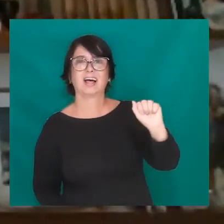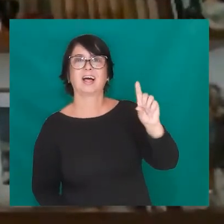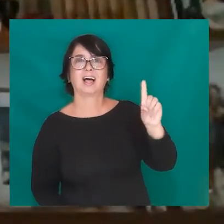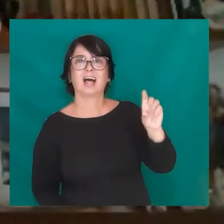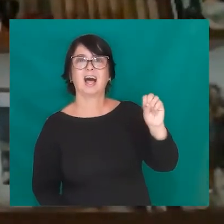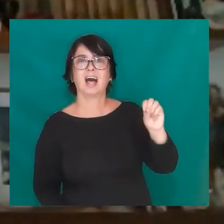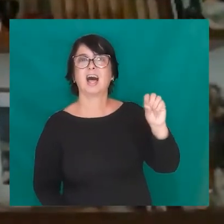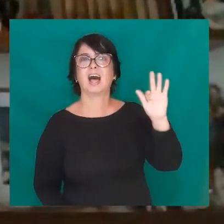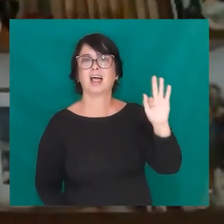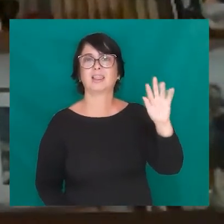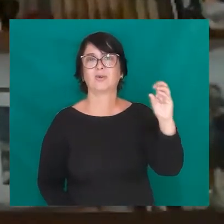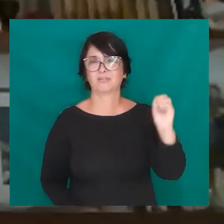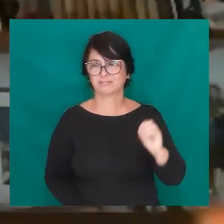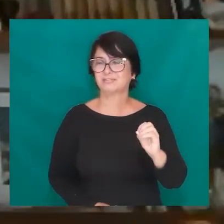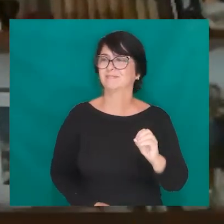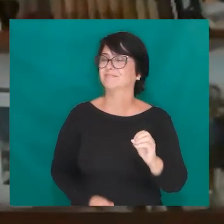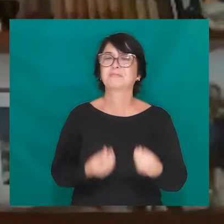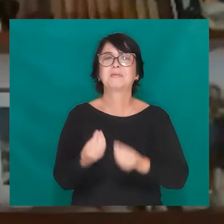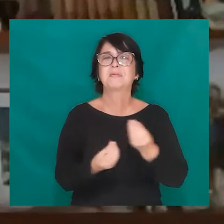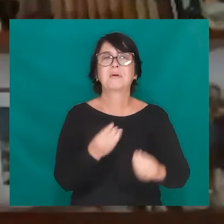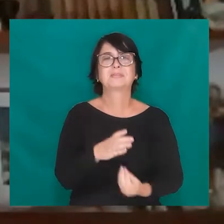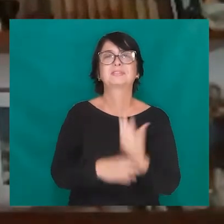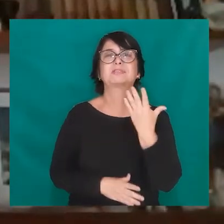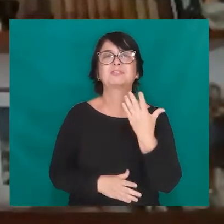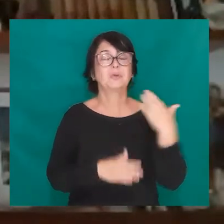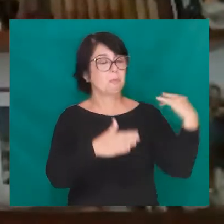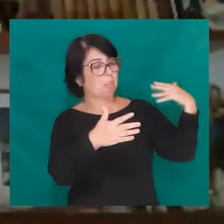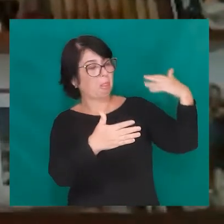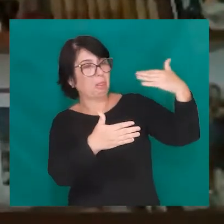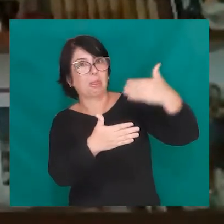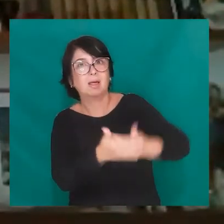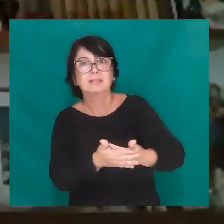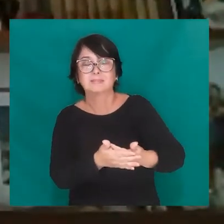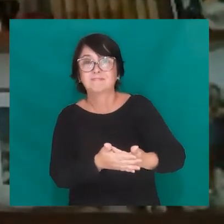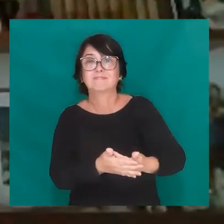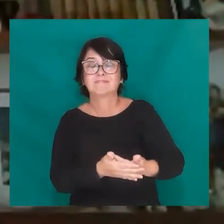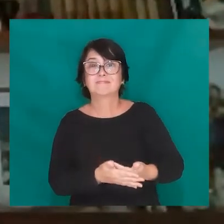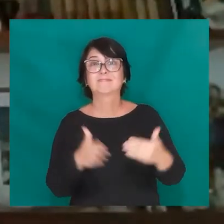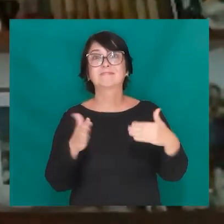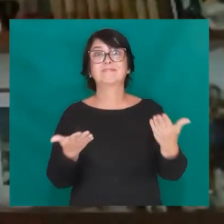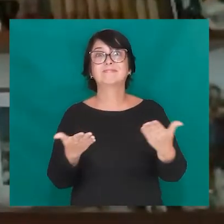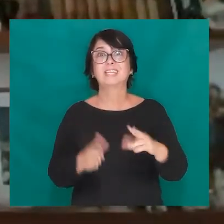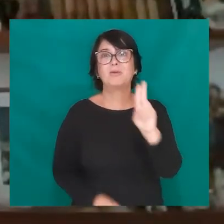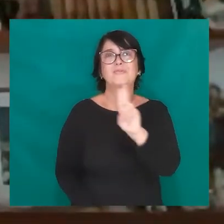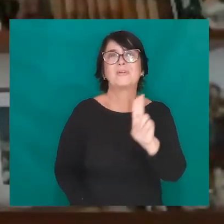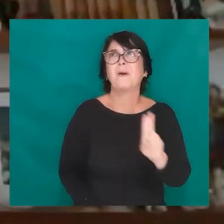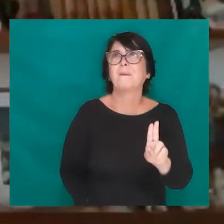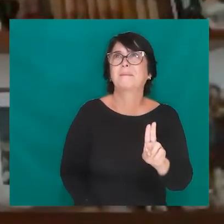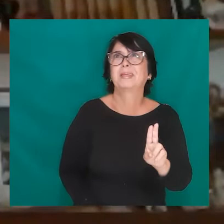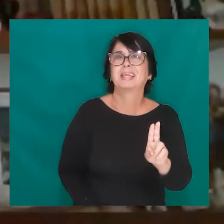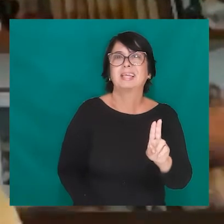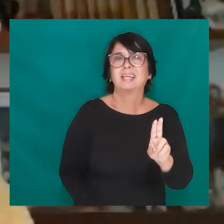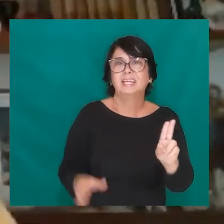como é que começou o Centro Musical Antônio Adolfo, como foi essa evolução até aqui, como é, muitas vezes, ouvir o seu nome assim,